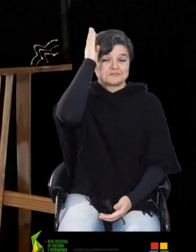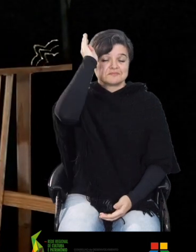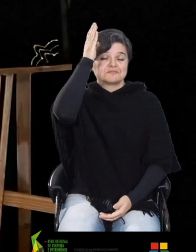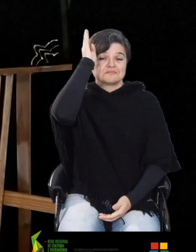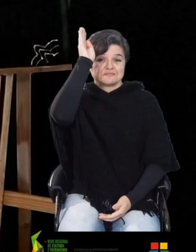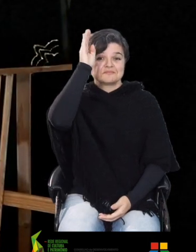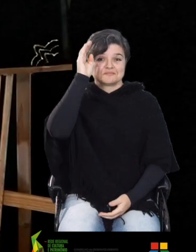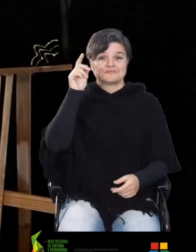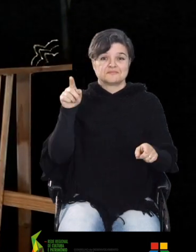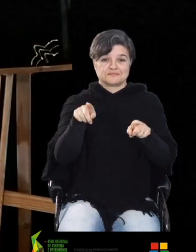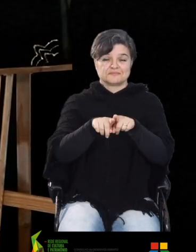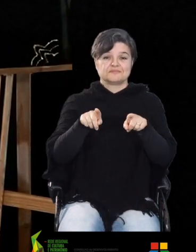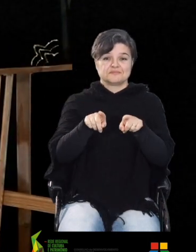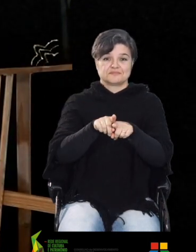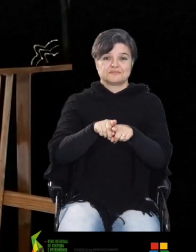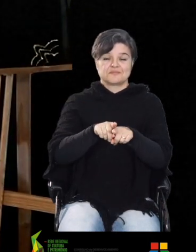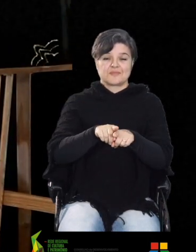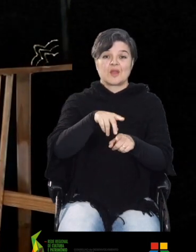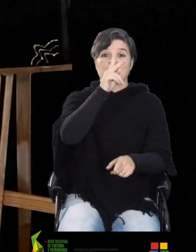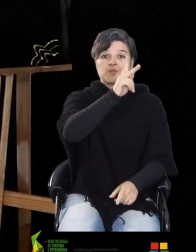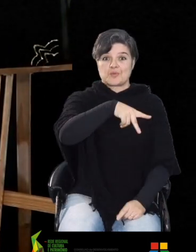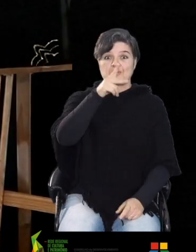mexer mestre